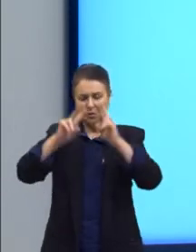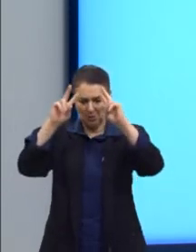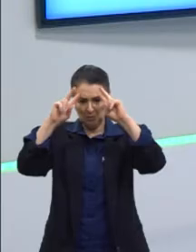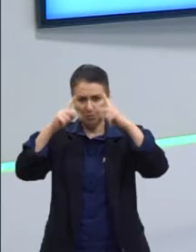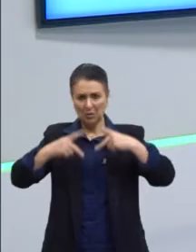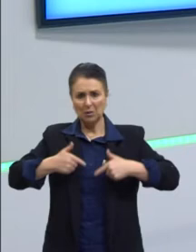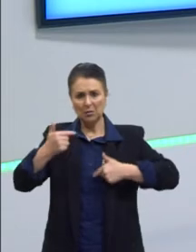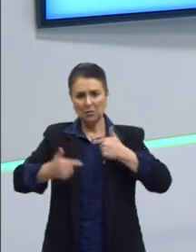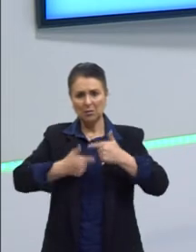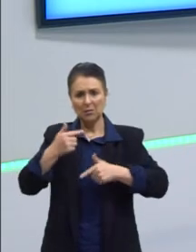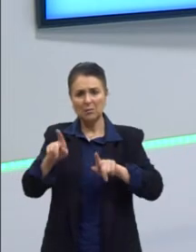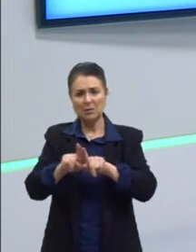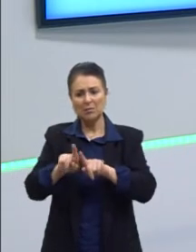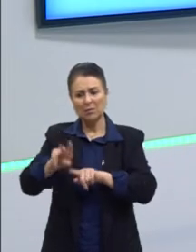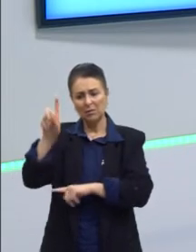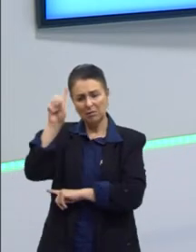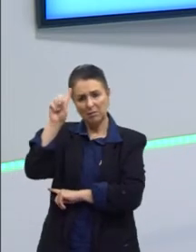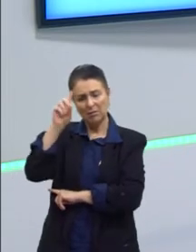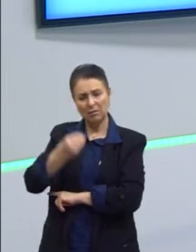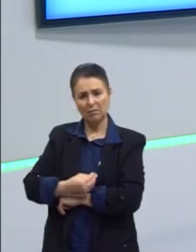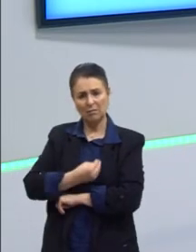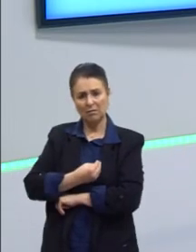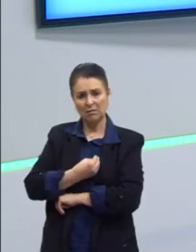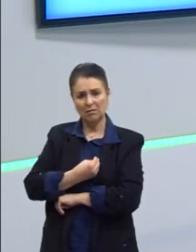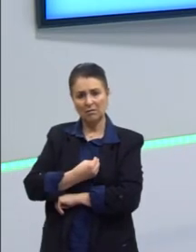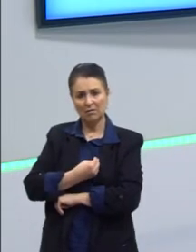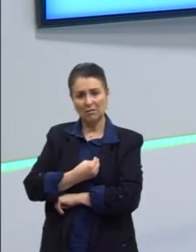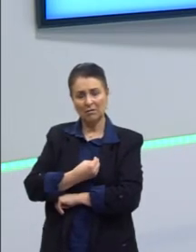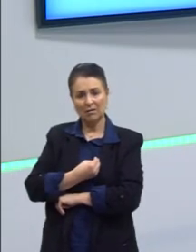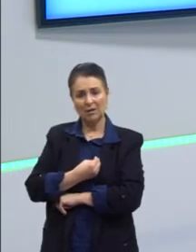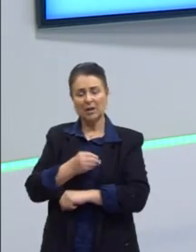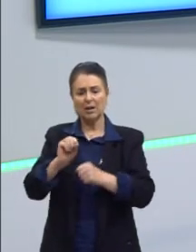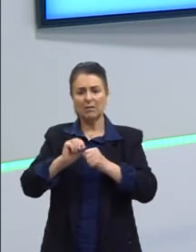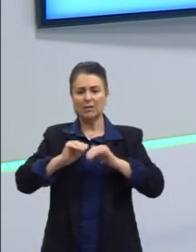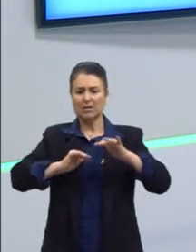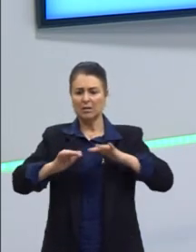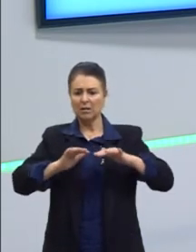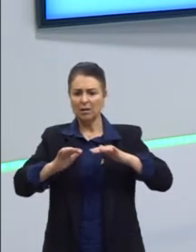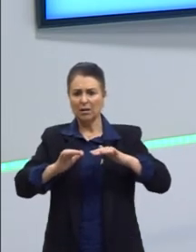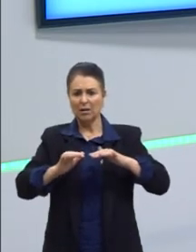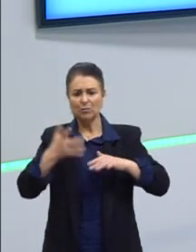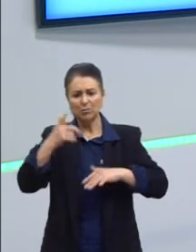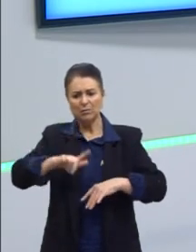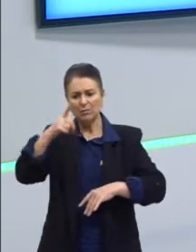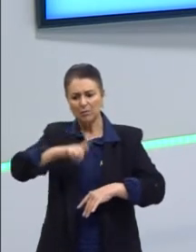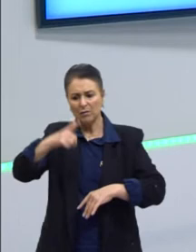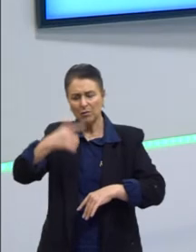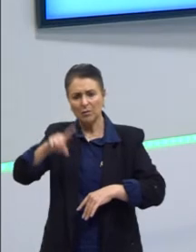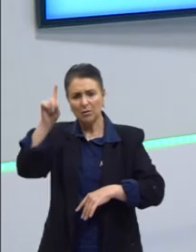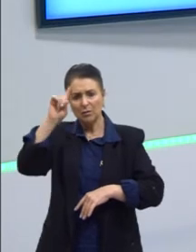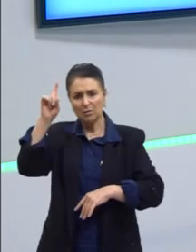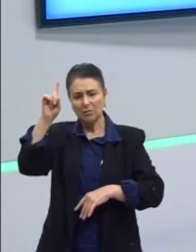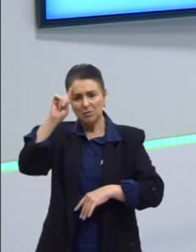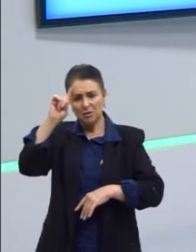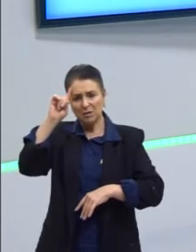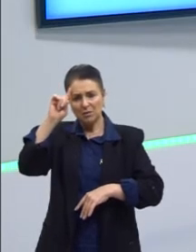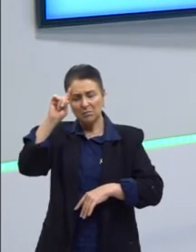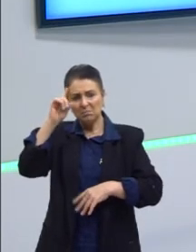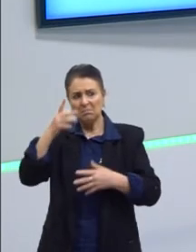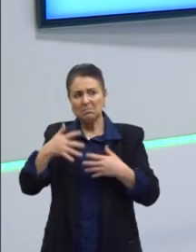também nas ações do dia a dia dele na ele faz essas ações de maneira tão repetitiva tão